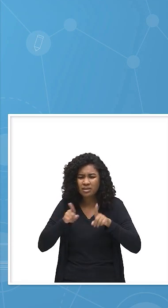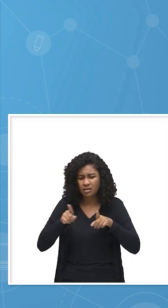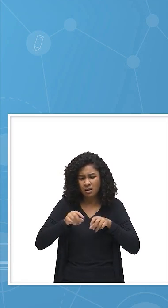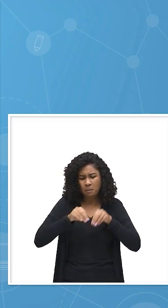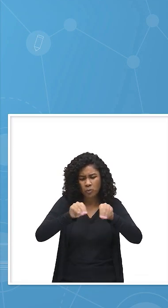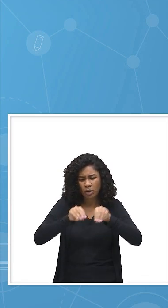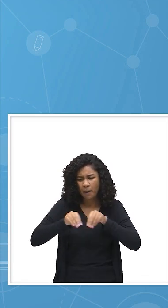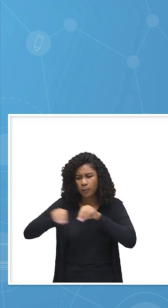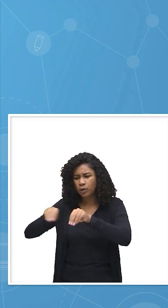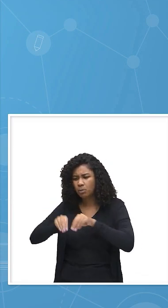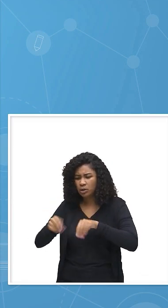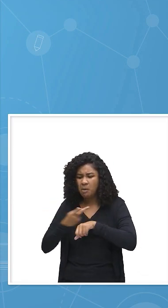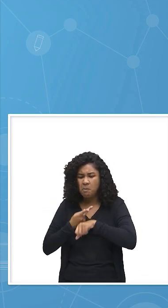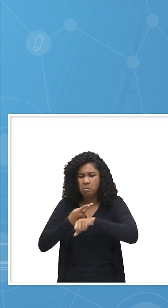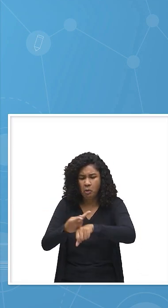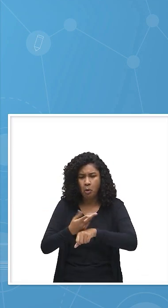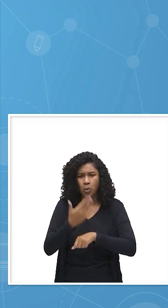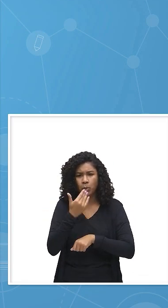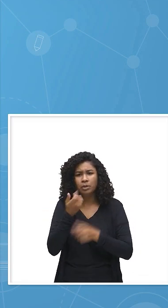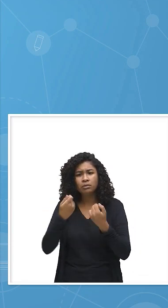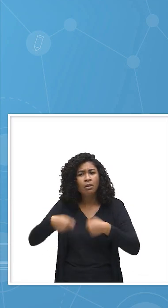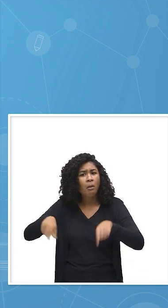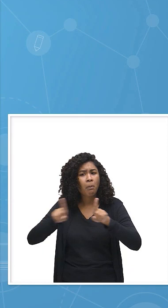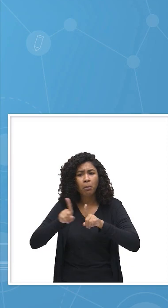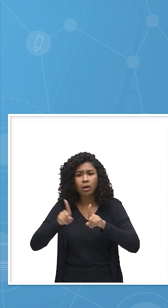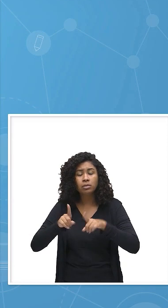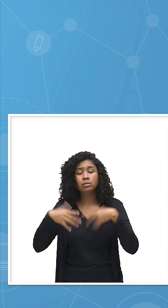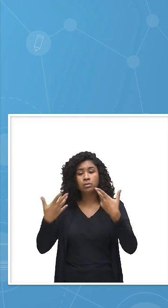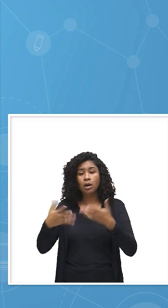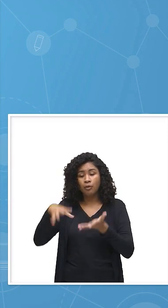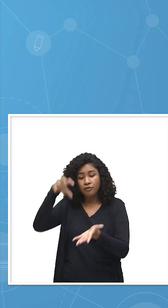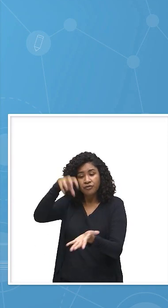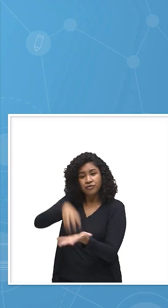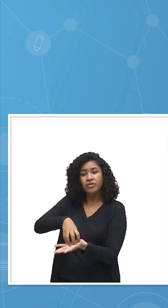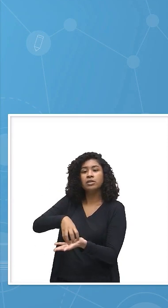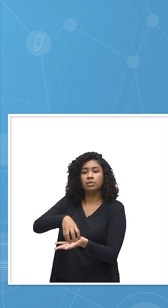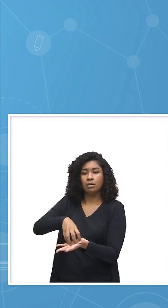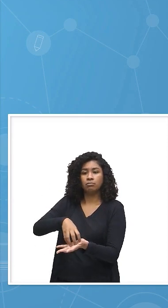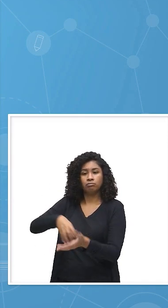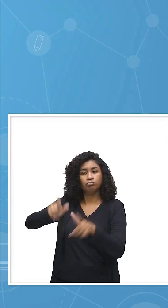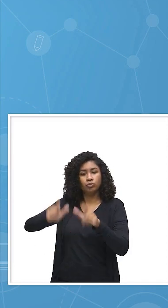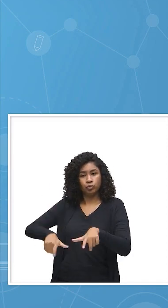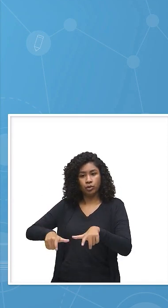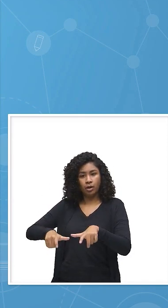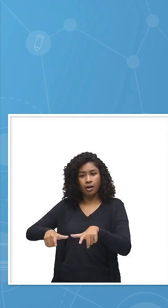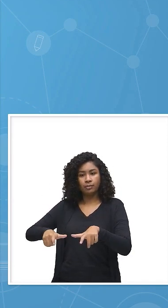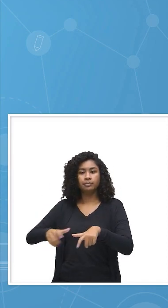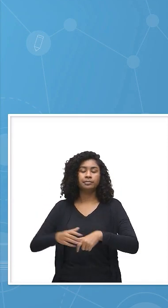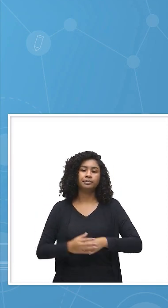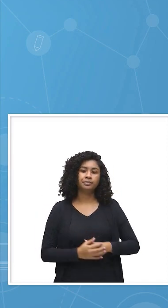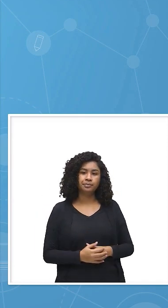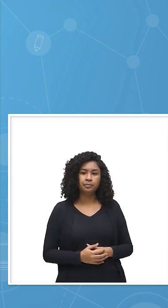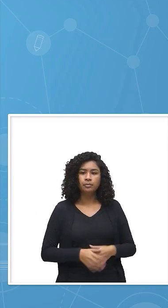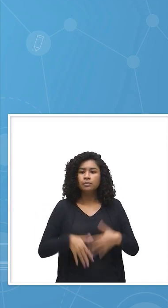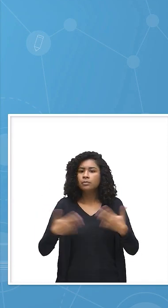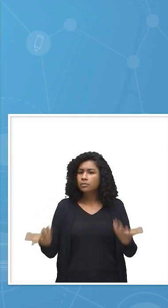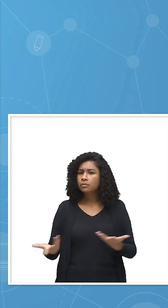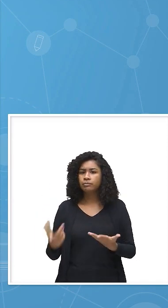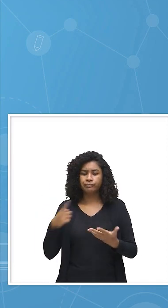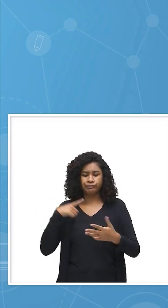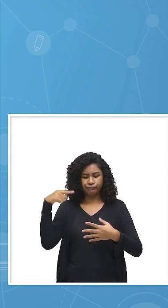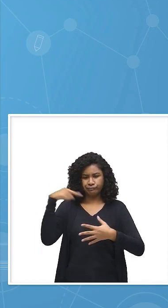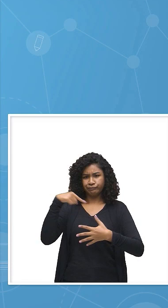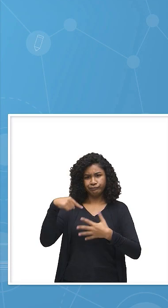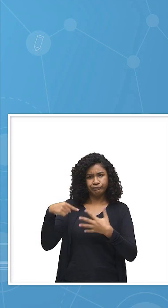alimentos. Então, eles se fixam no território, certo? E junto também com tudo isso, junto com